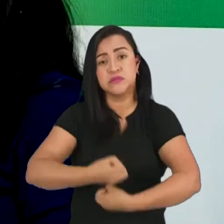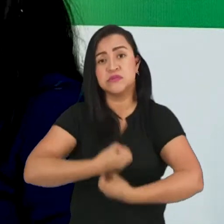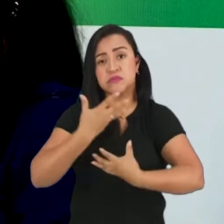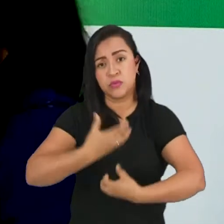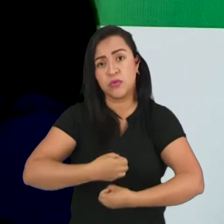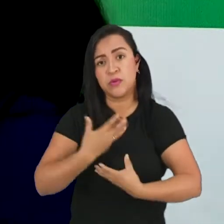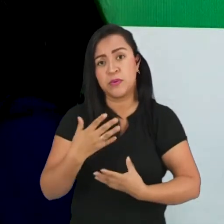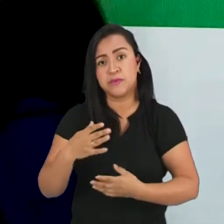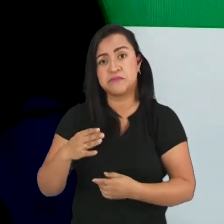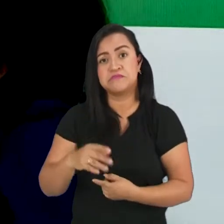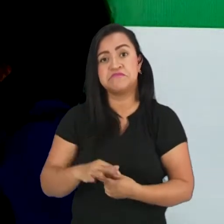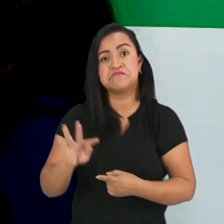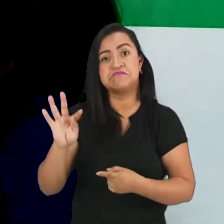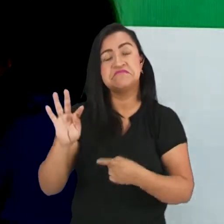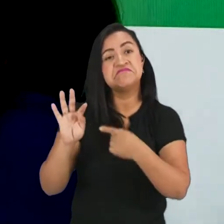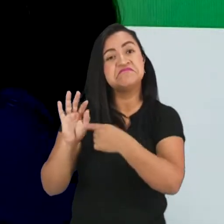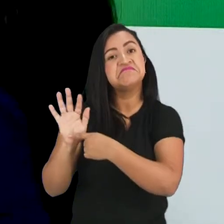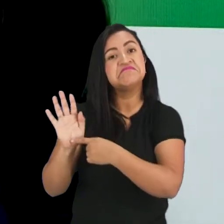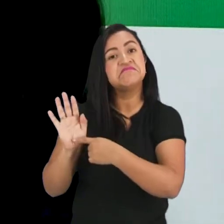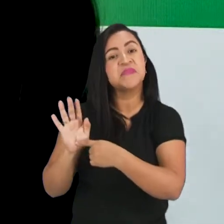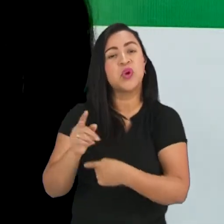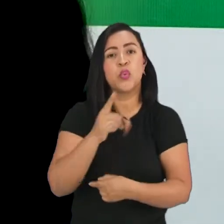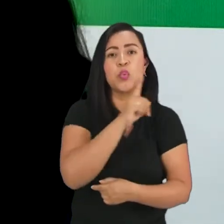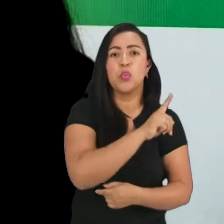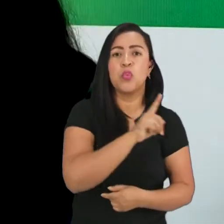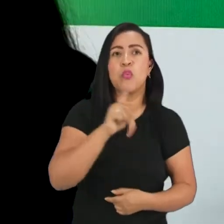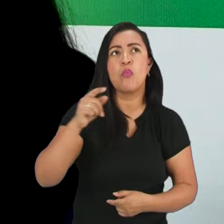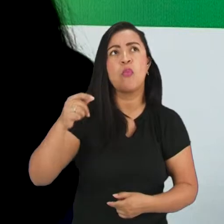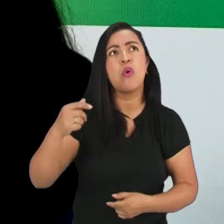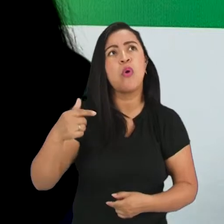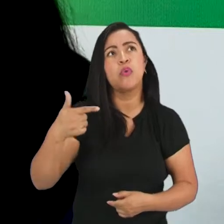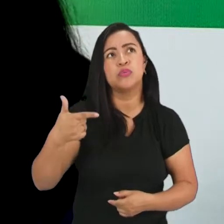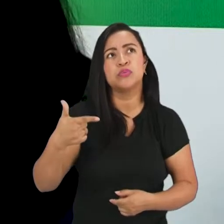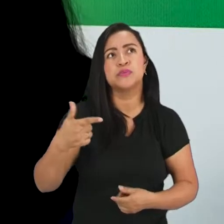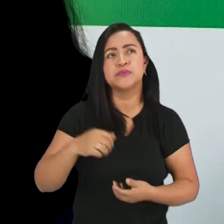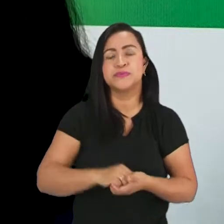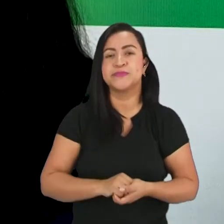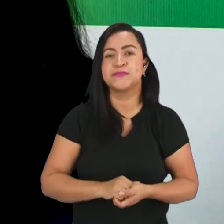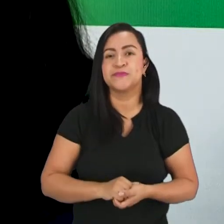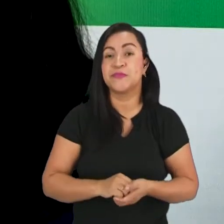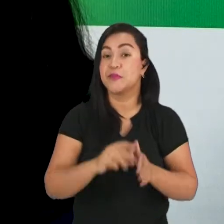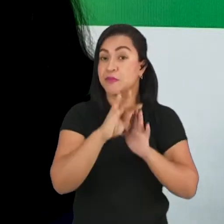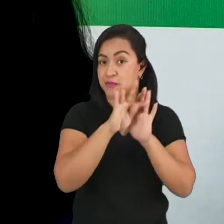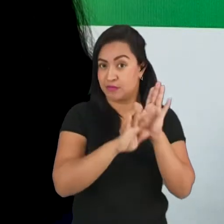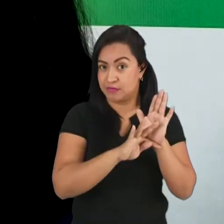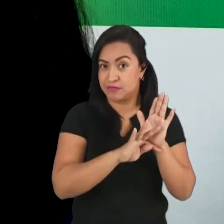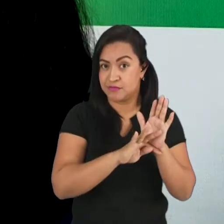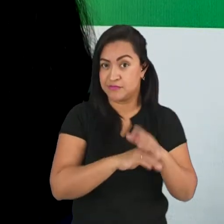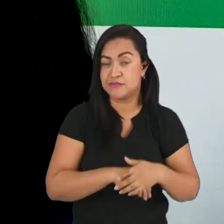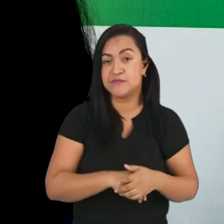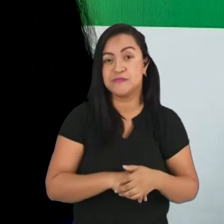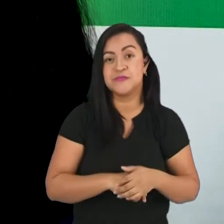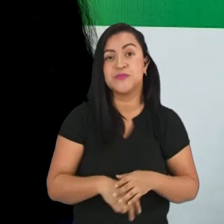poema? 1 ou 2? É o texto